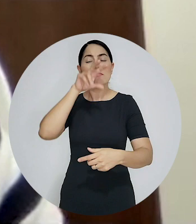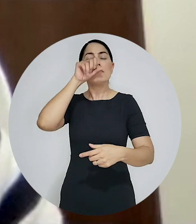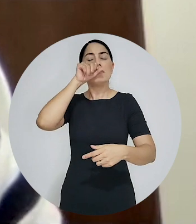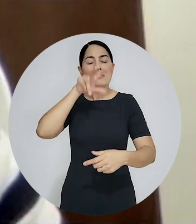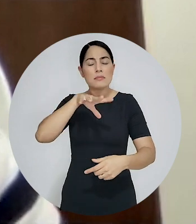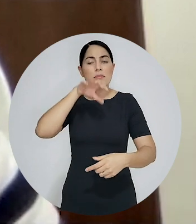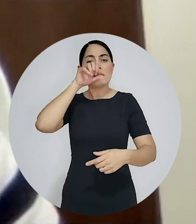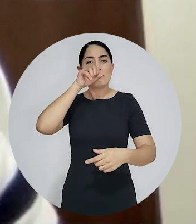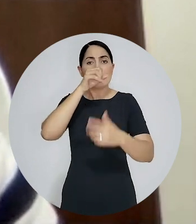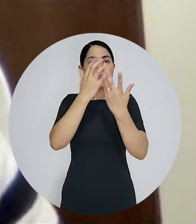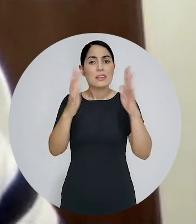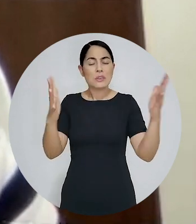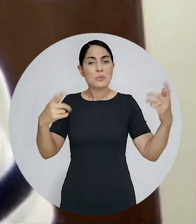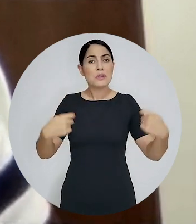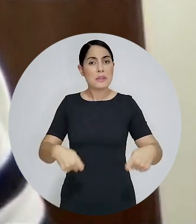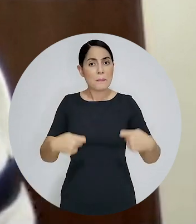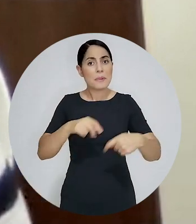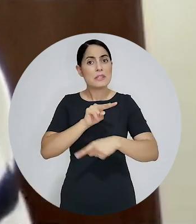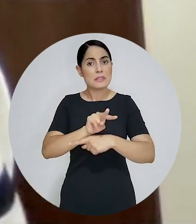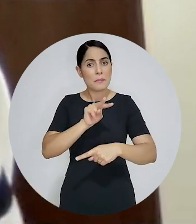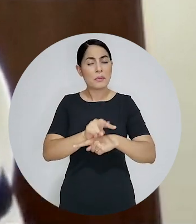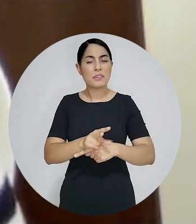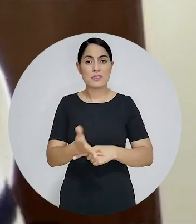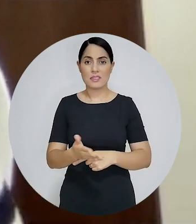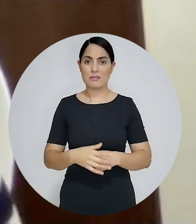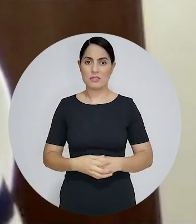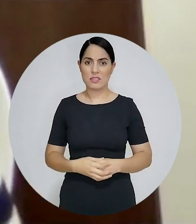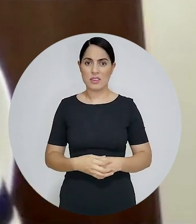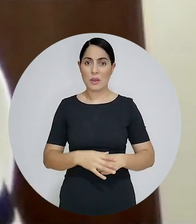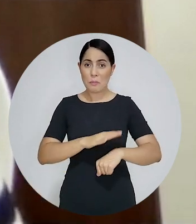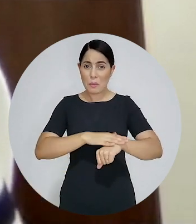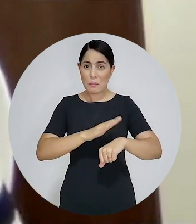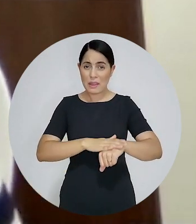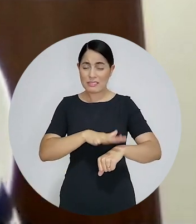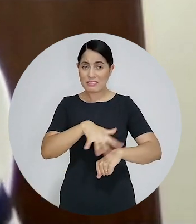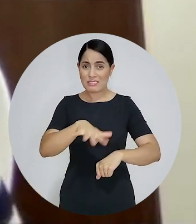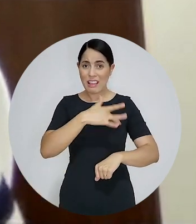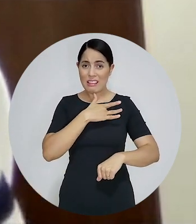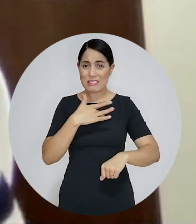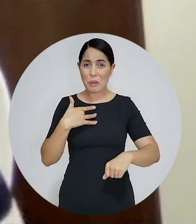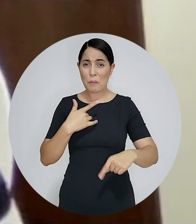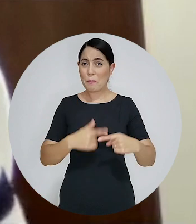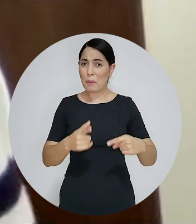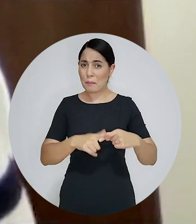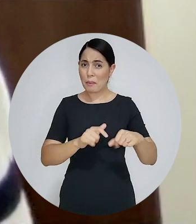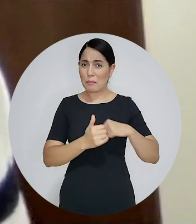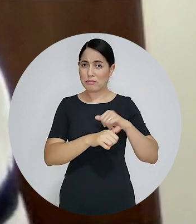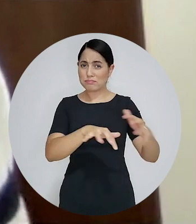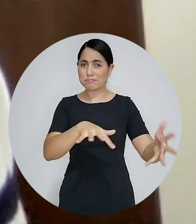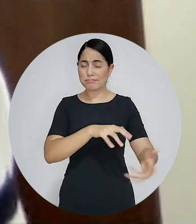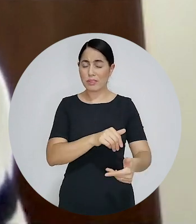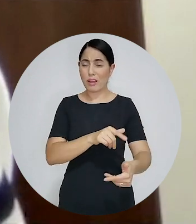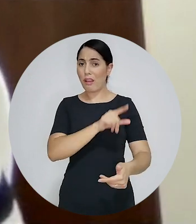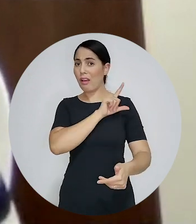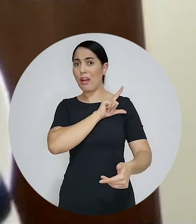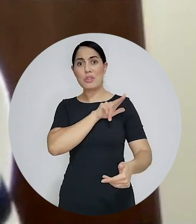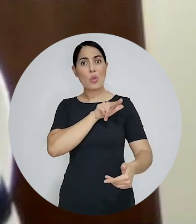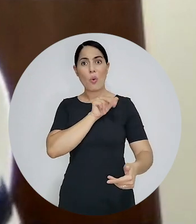uma crise sanitária nunca antes vista nos tempos modernos, e